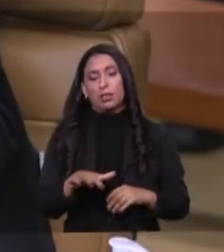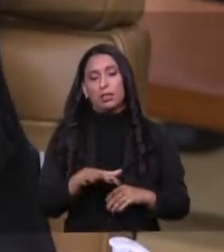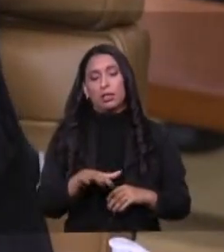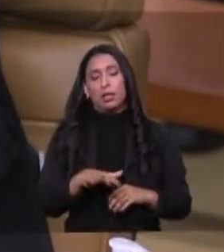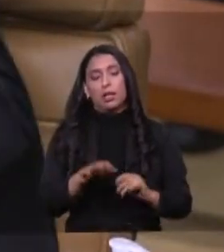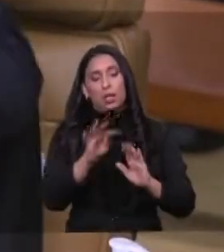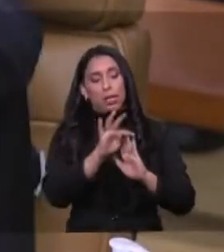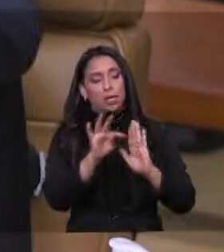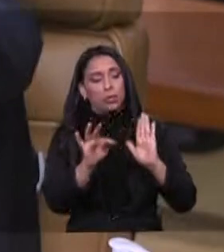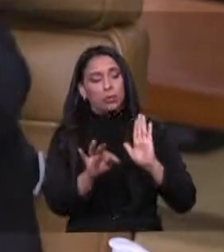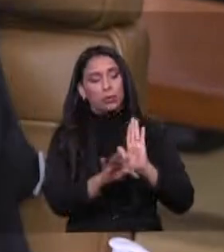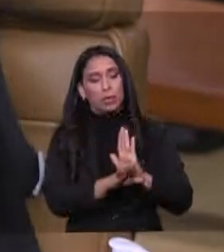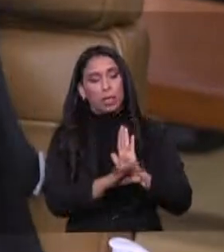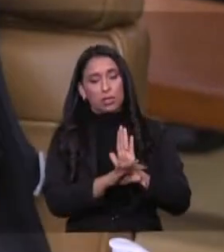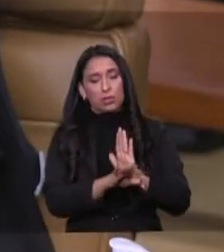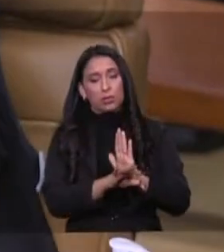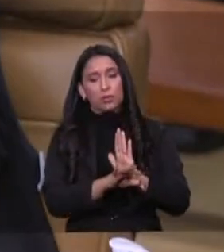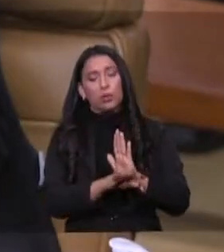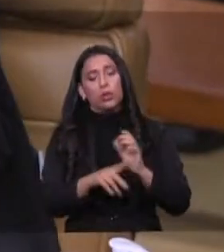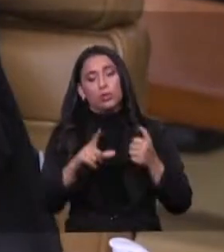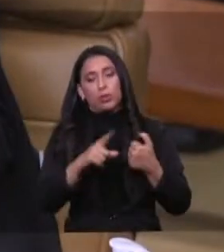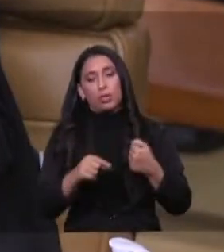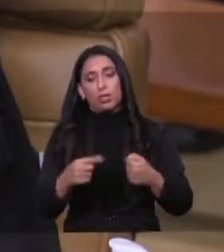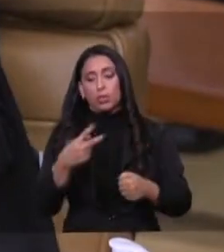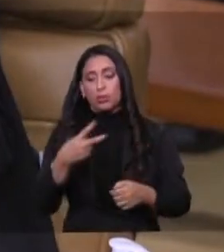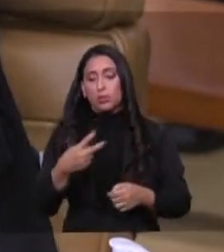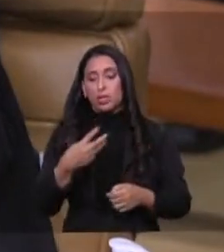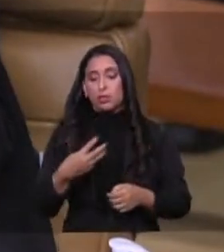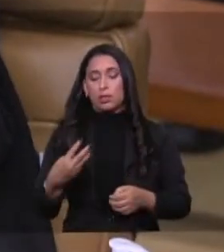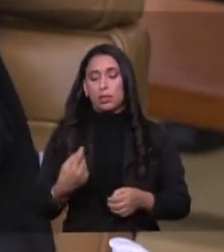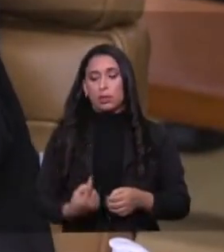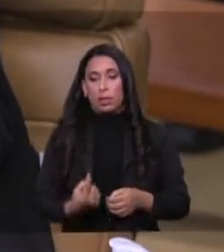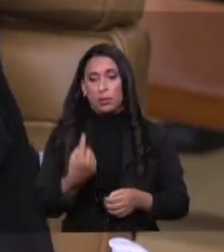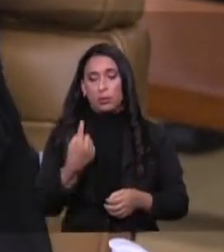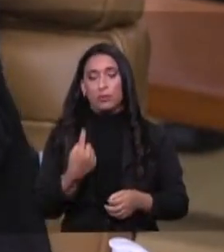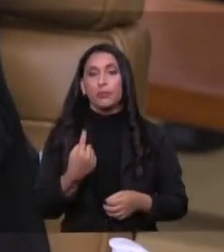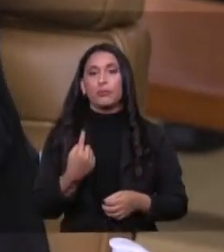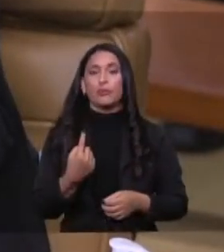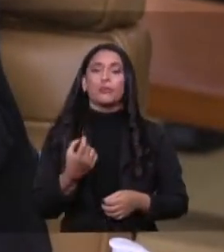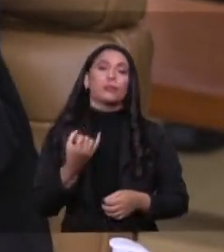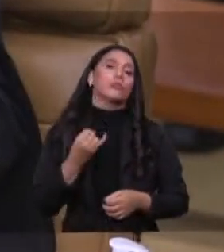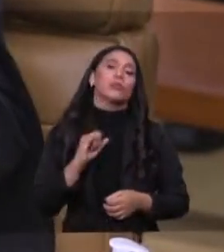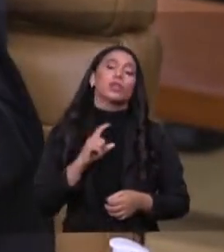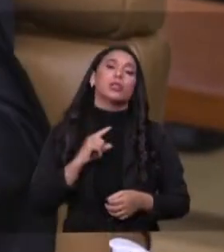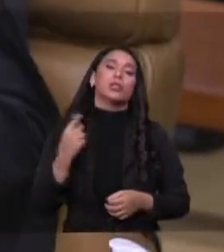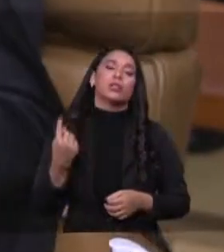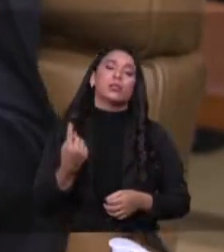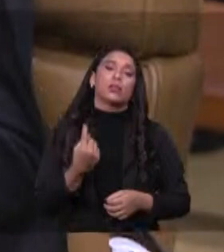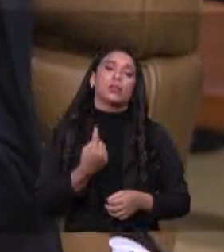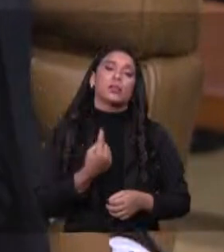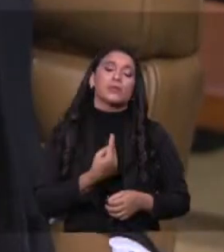da redação do complexo do artigo 231, se nós